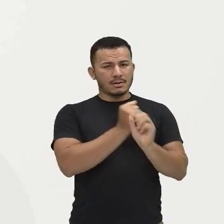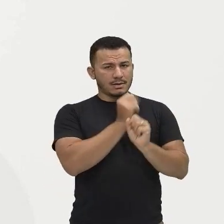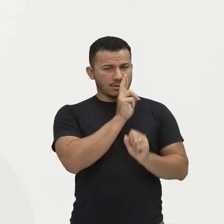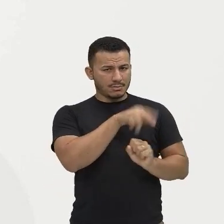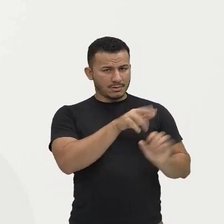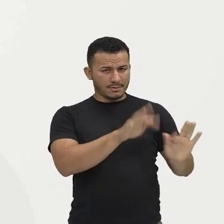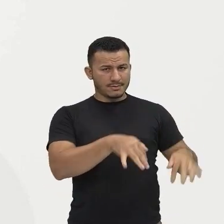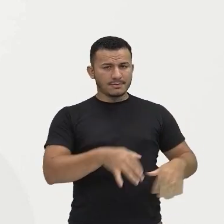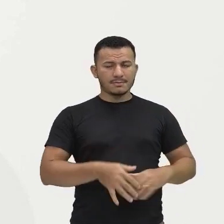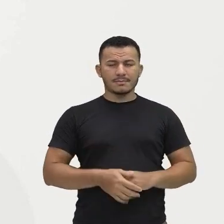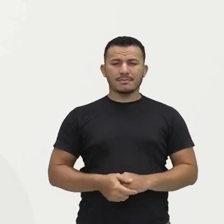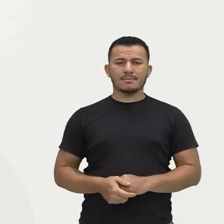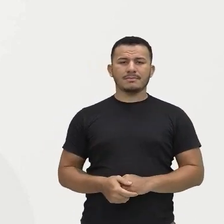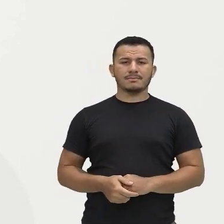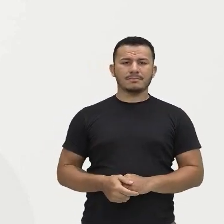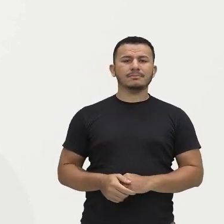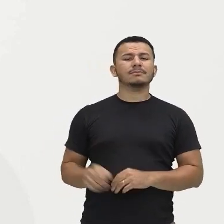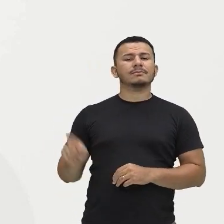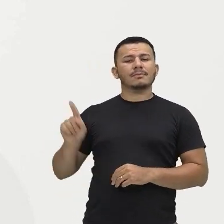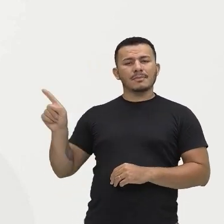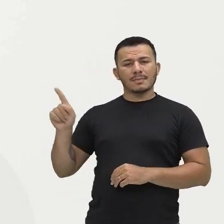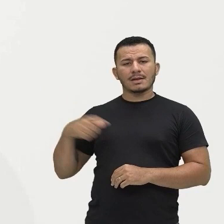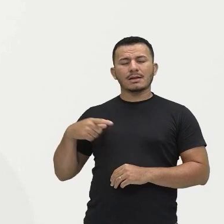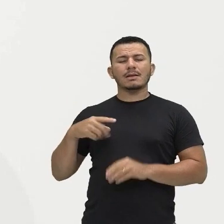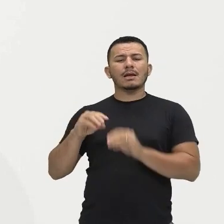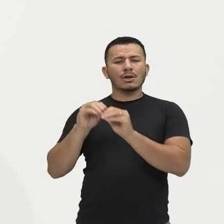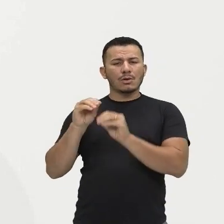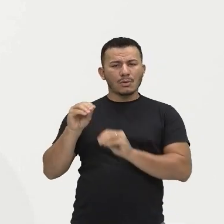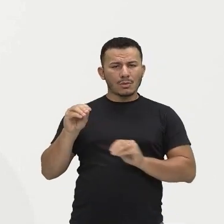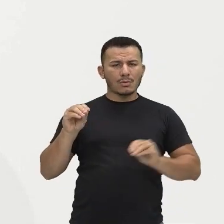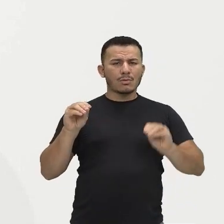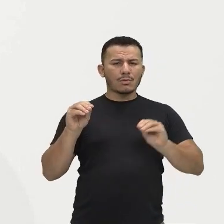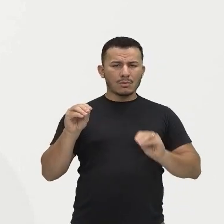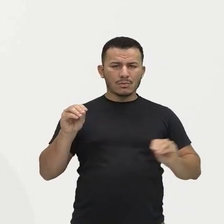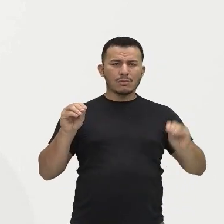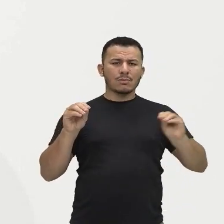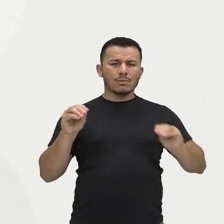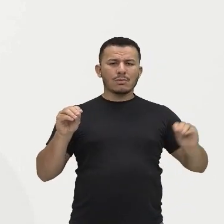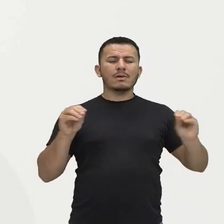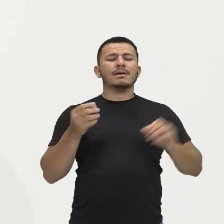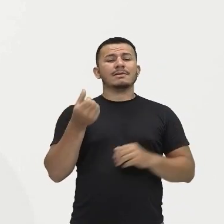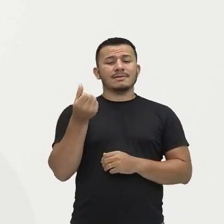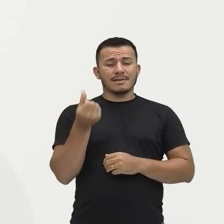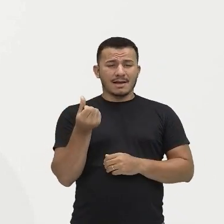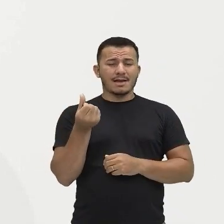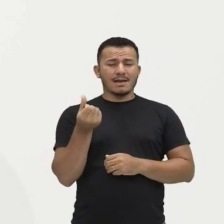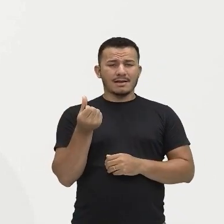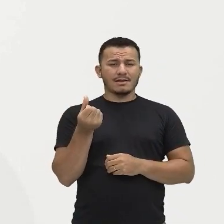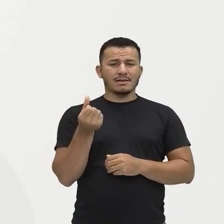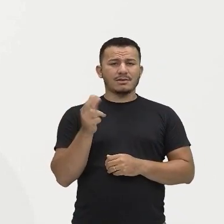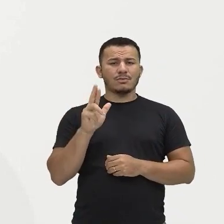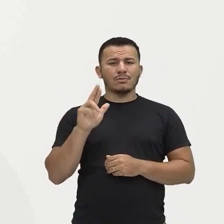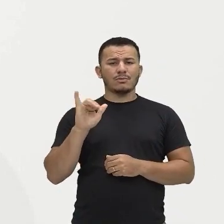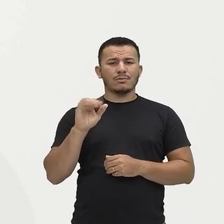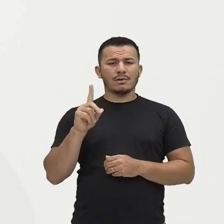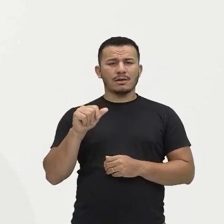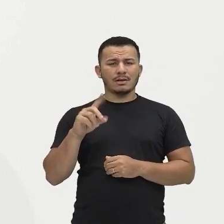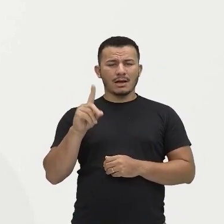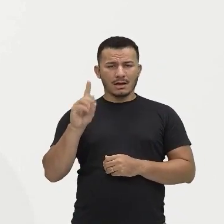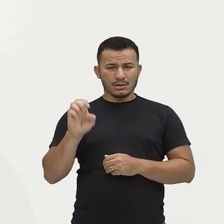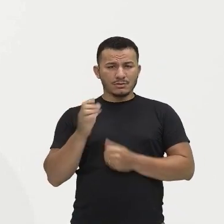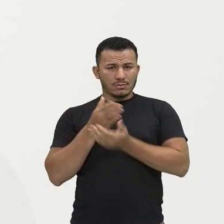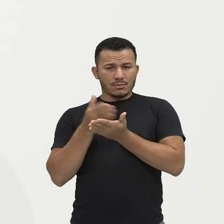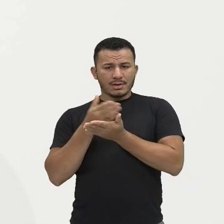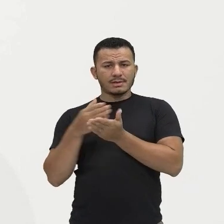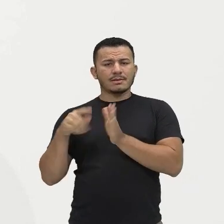resultado. Então, pessoal, nesse caso, tivemos que deslocar 6 unidades para a esquerda, partindo de menos